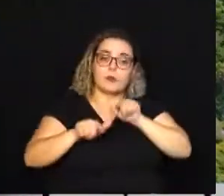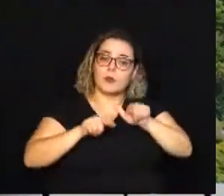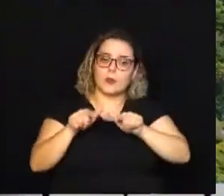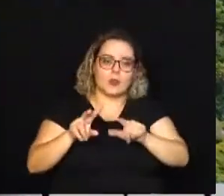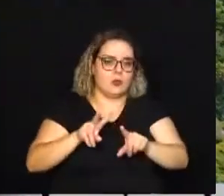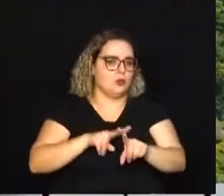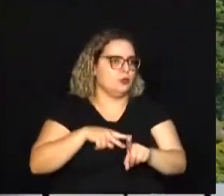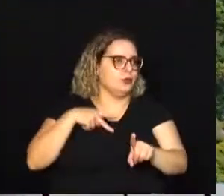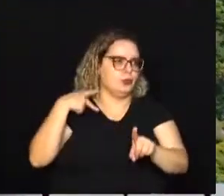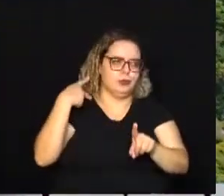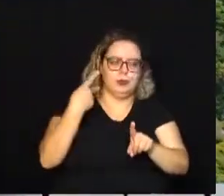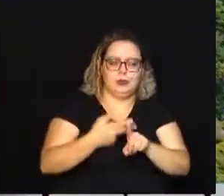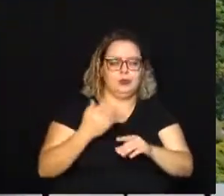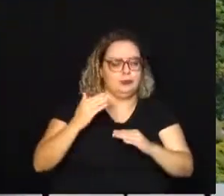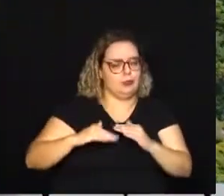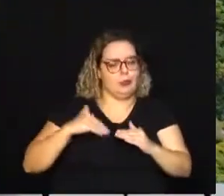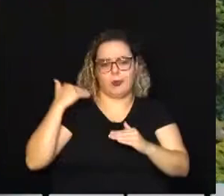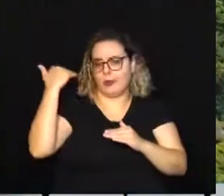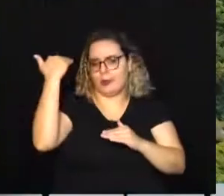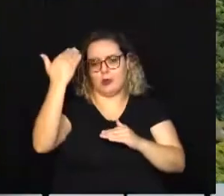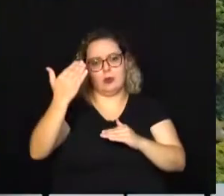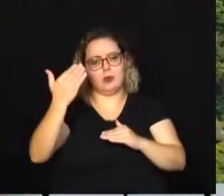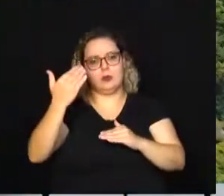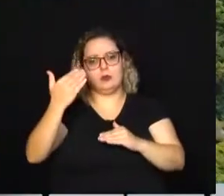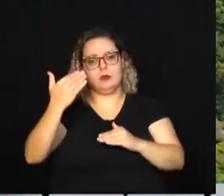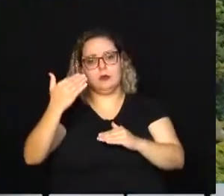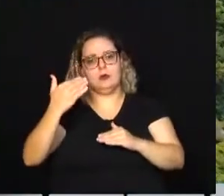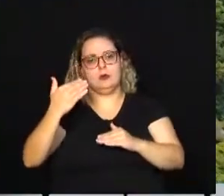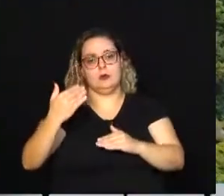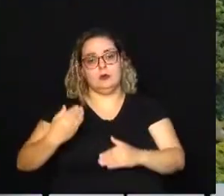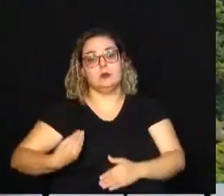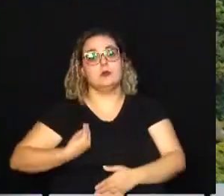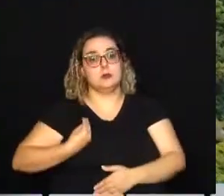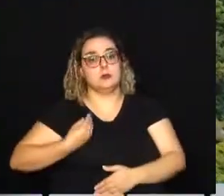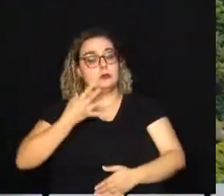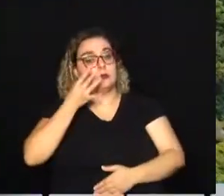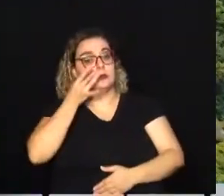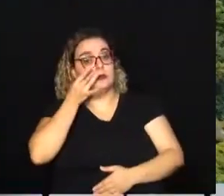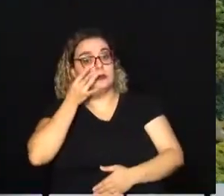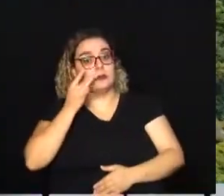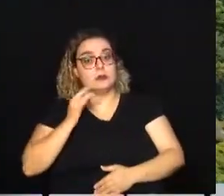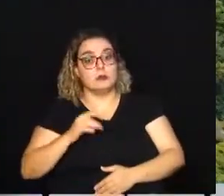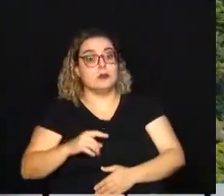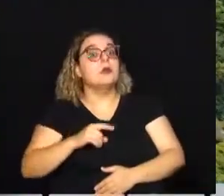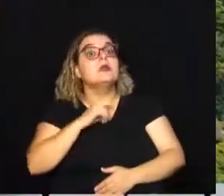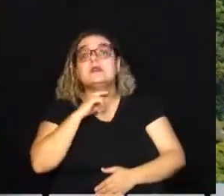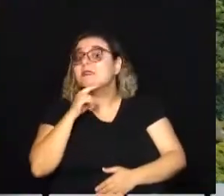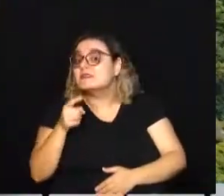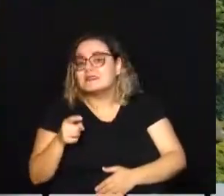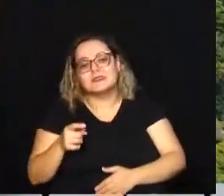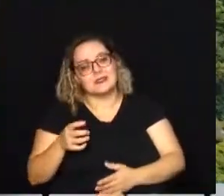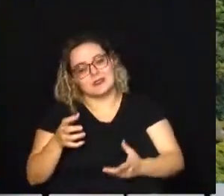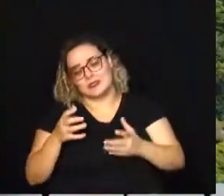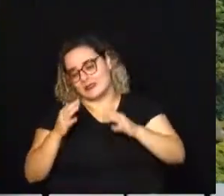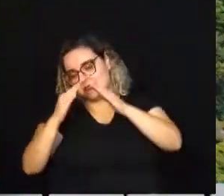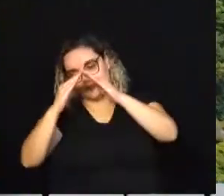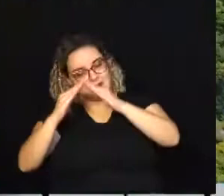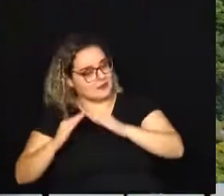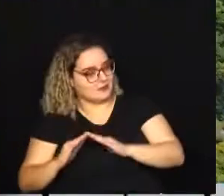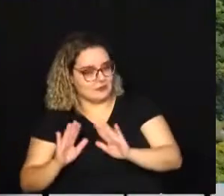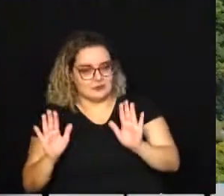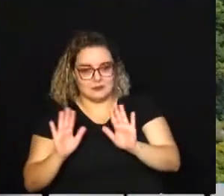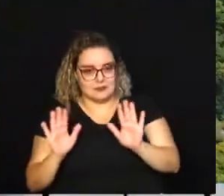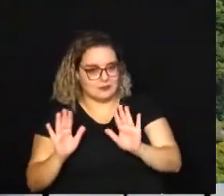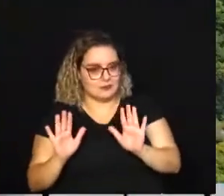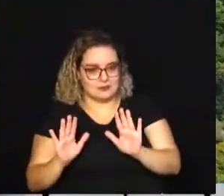foram muito maiores do que eram nas aulas presenciais. Então, assim, veja, ninguém quer ficar... né, em casa,